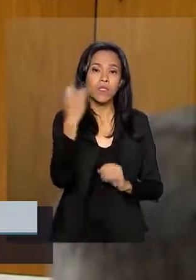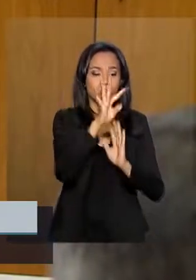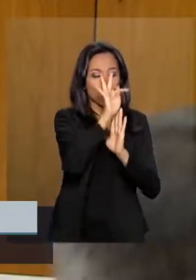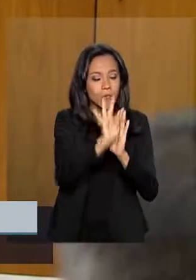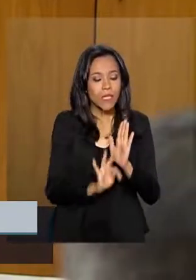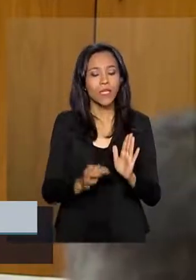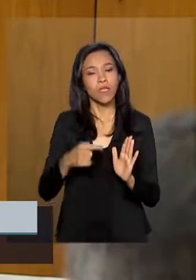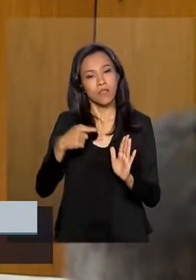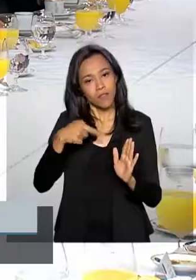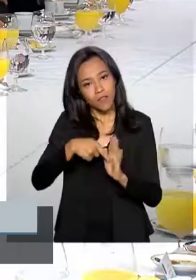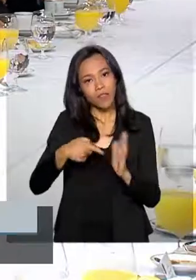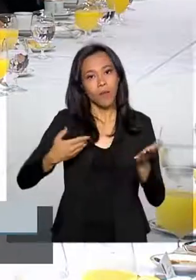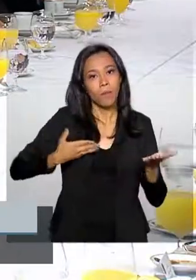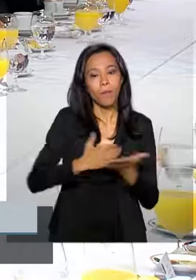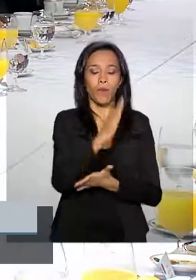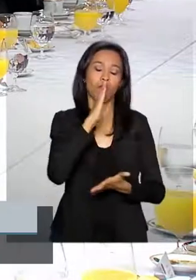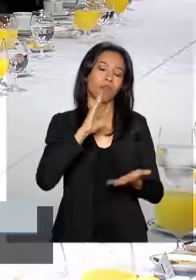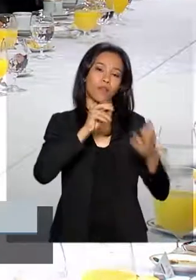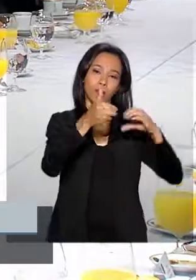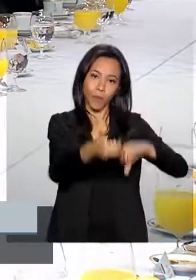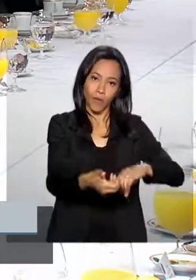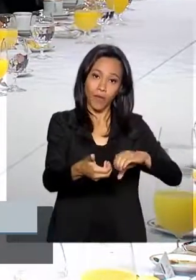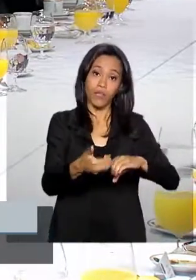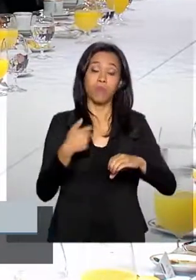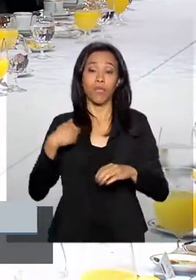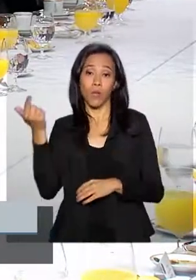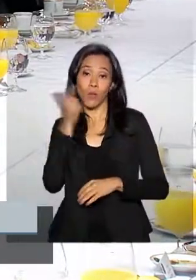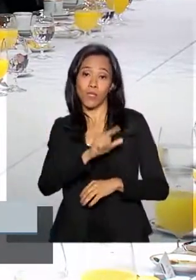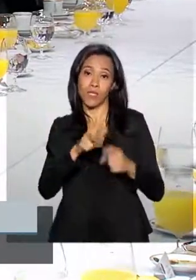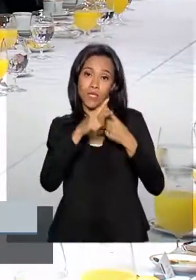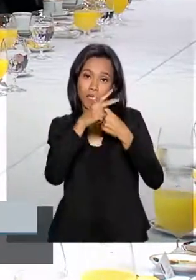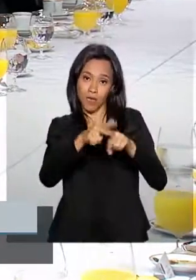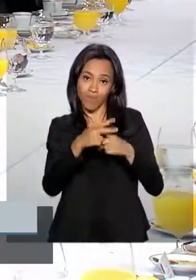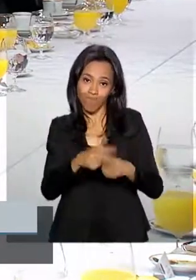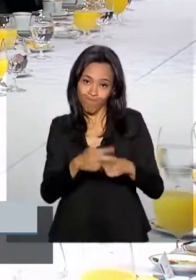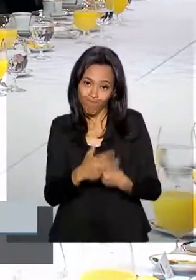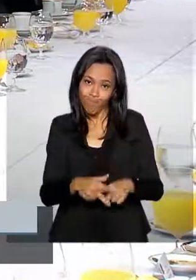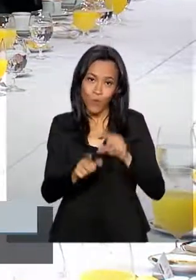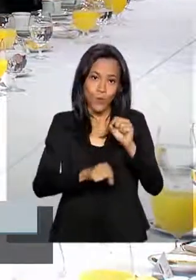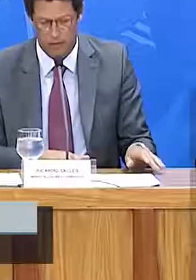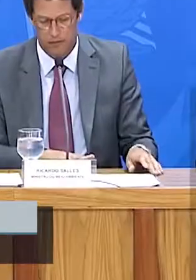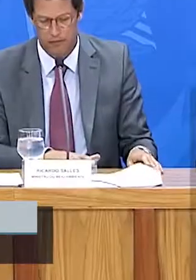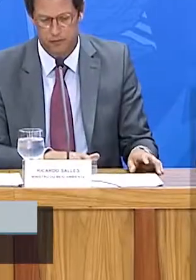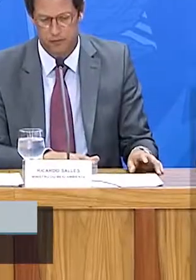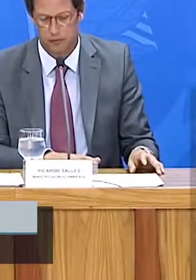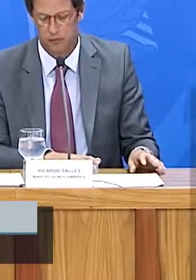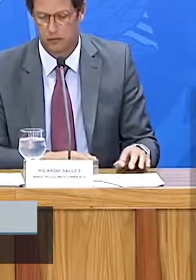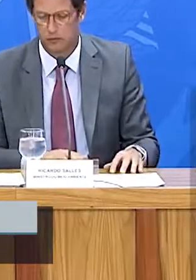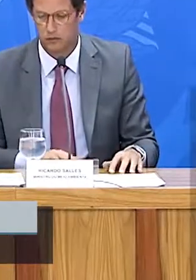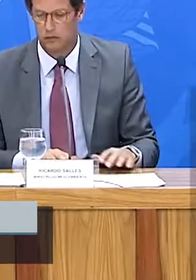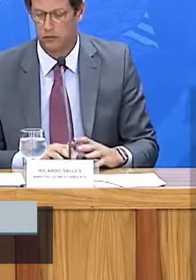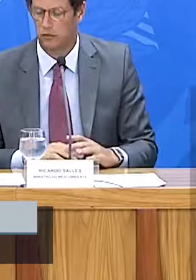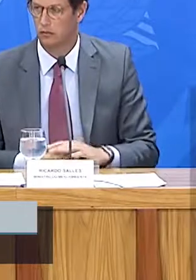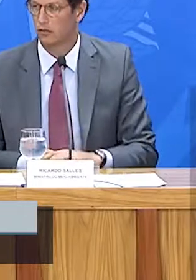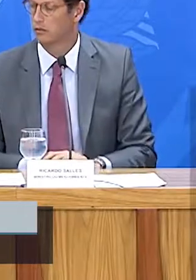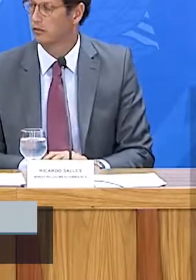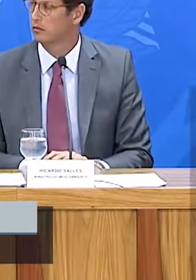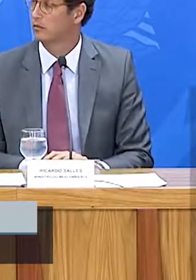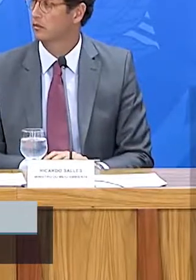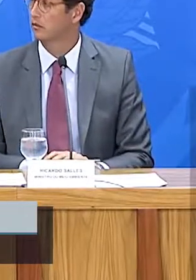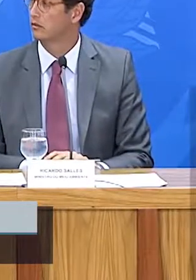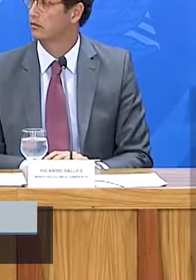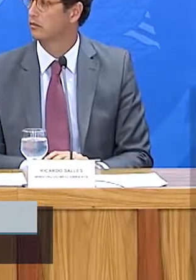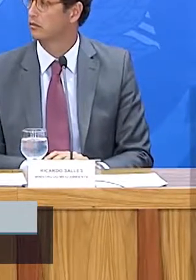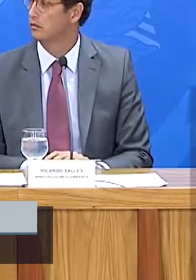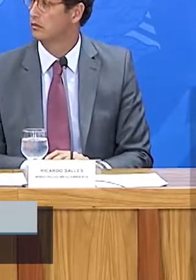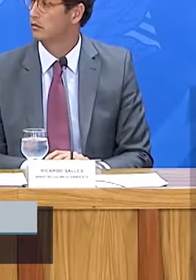propriedades rurais. Segundo o projeto aprovado pelo Legislativo, fica autorizada a posse de armas em toda a extensão de uma